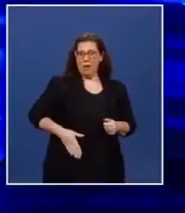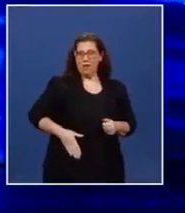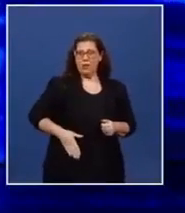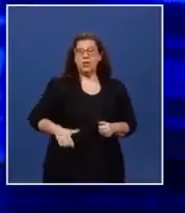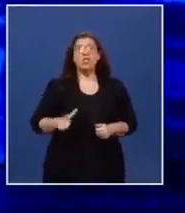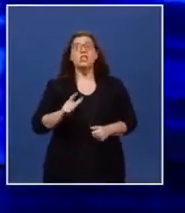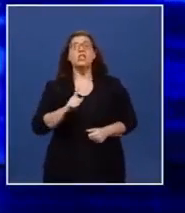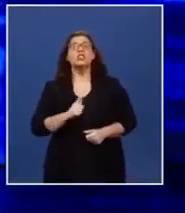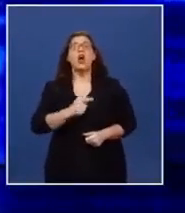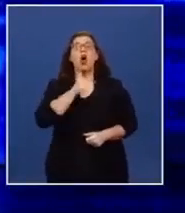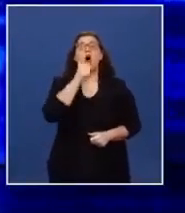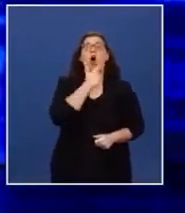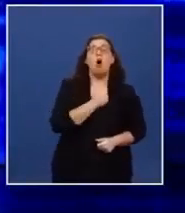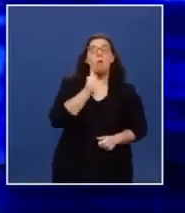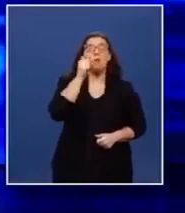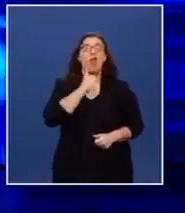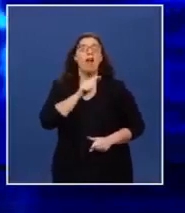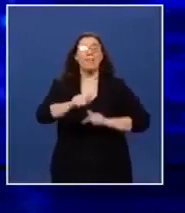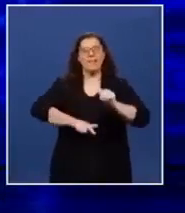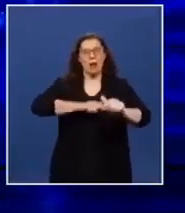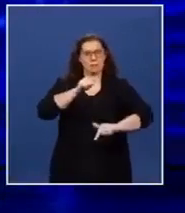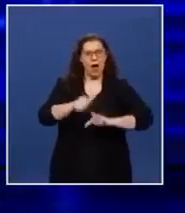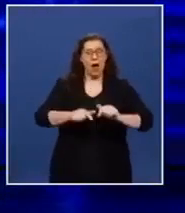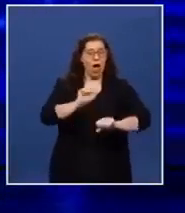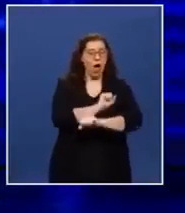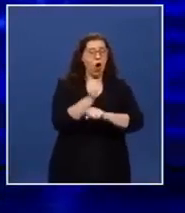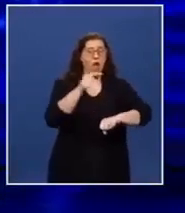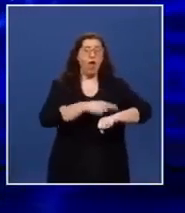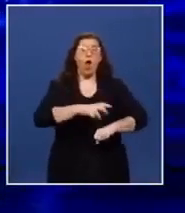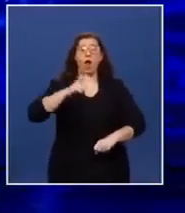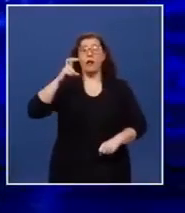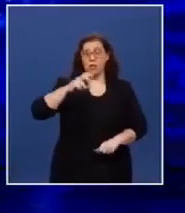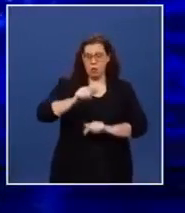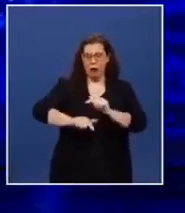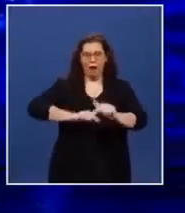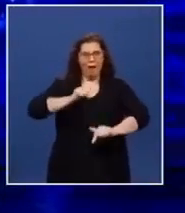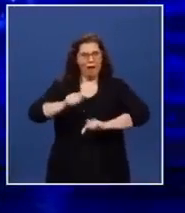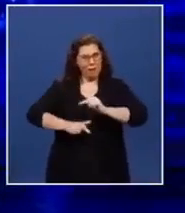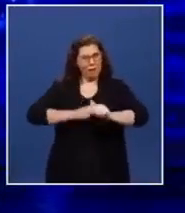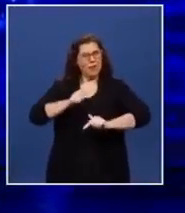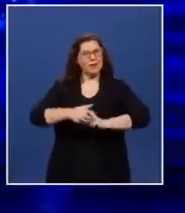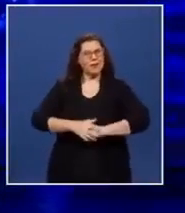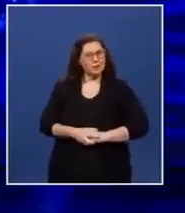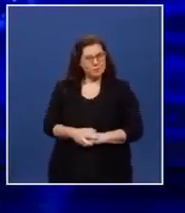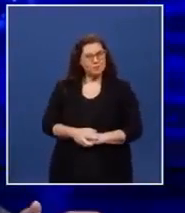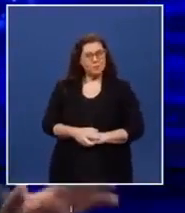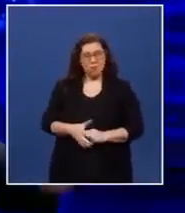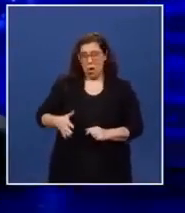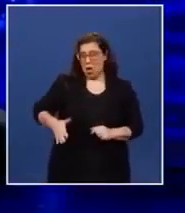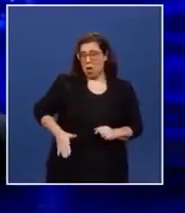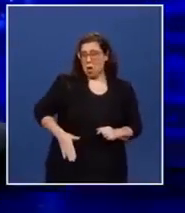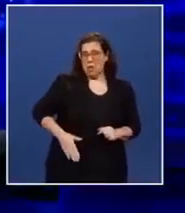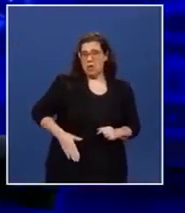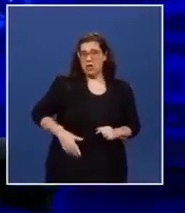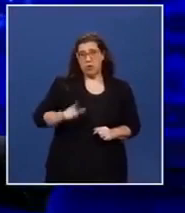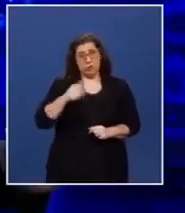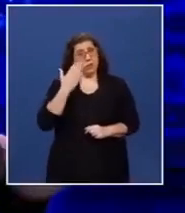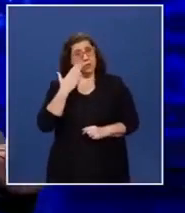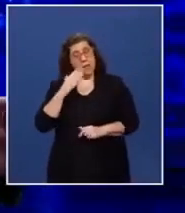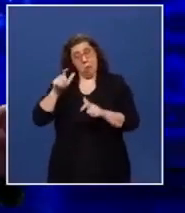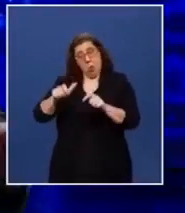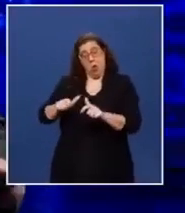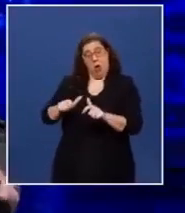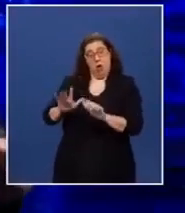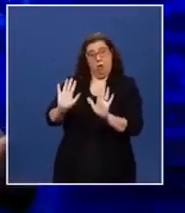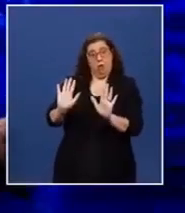tinha mulher e homens que trabalham, que levantam 5 horas da manhã para trabalhar. Os bandidos só sabem onde estão. Os